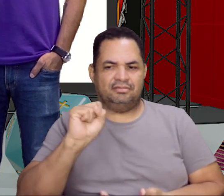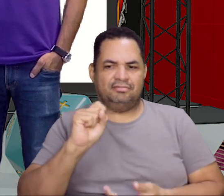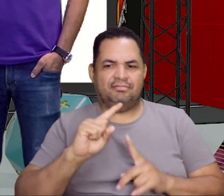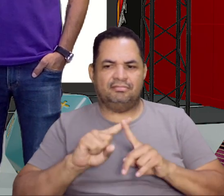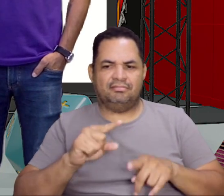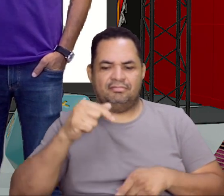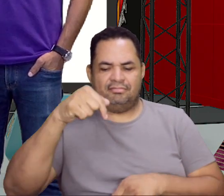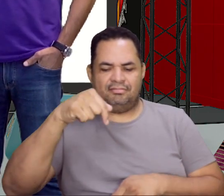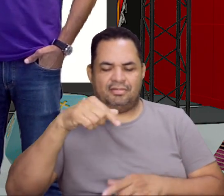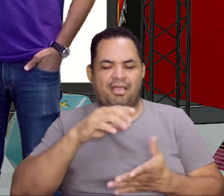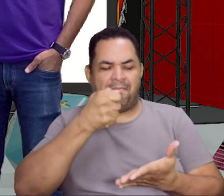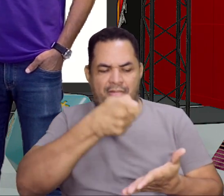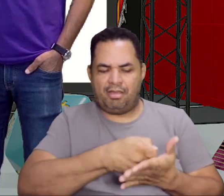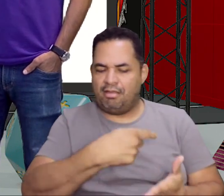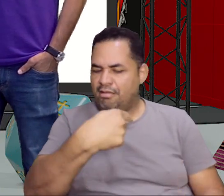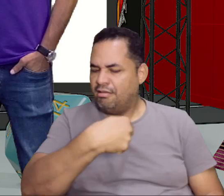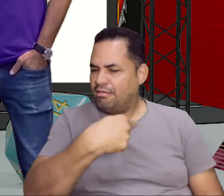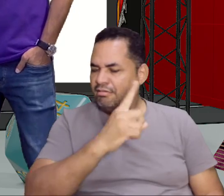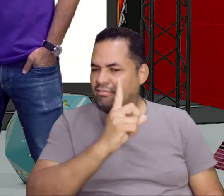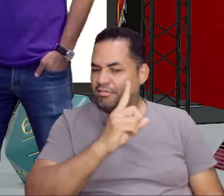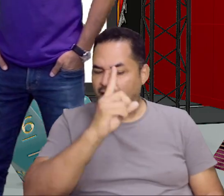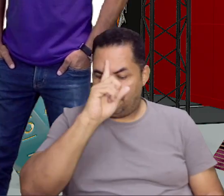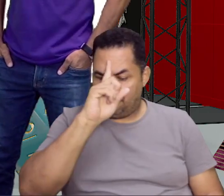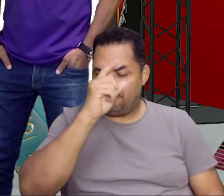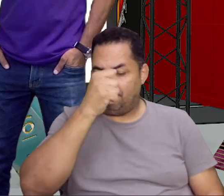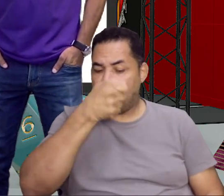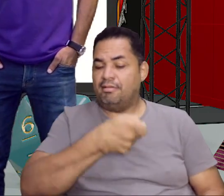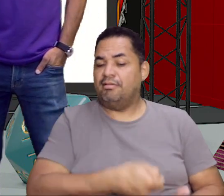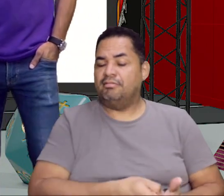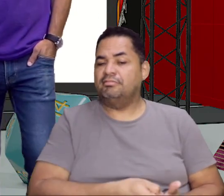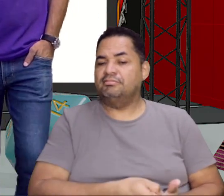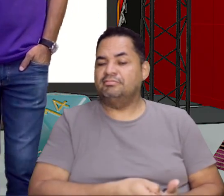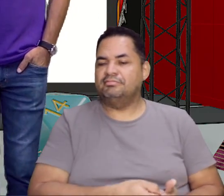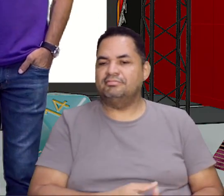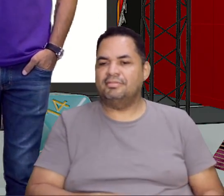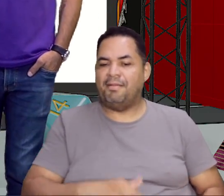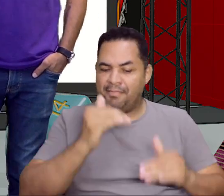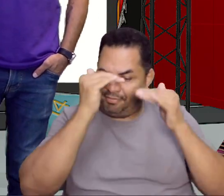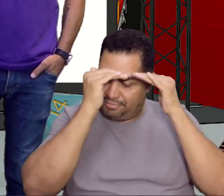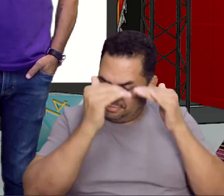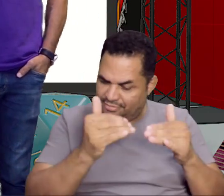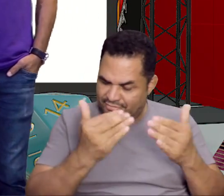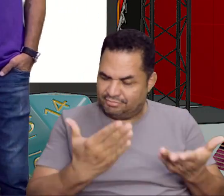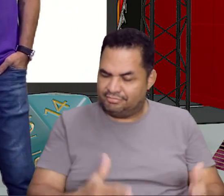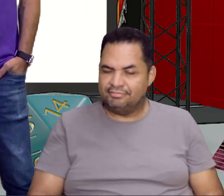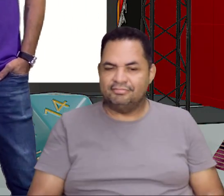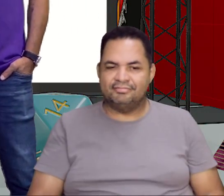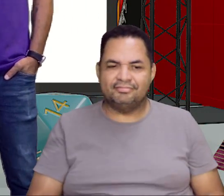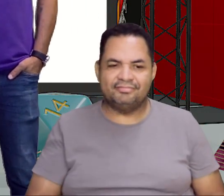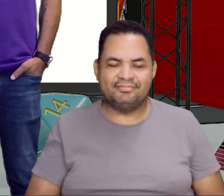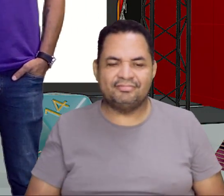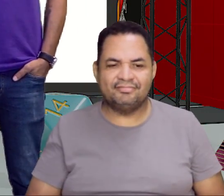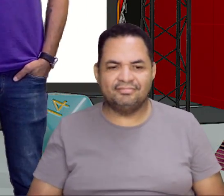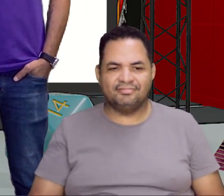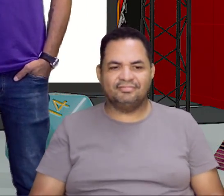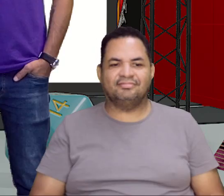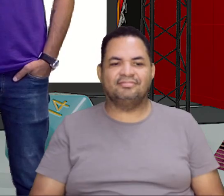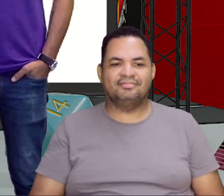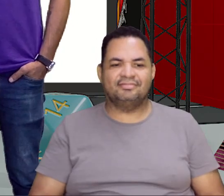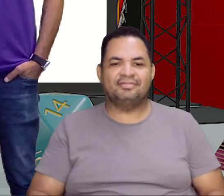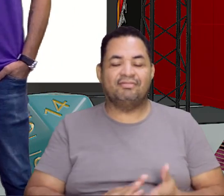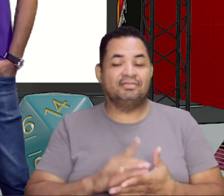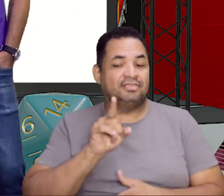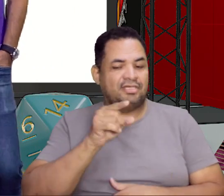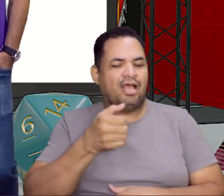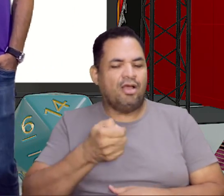mas aqui quem paga as contas Sou eu então quem manda sou eu é é verdade né mas o tempo passa rápido e vocês aí quase adultos